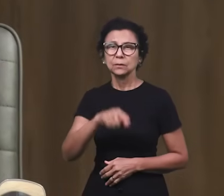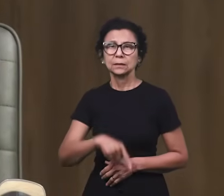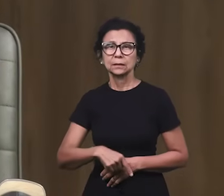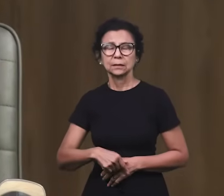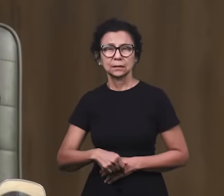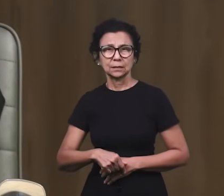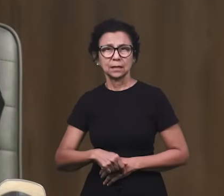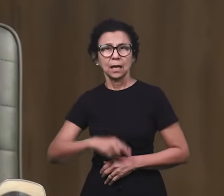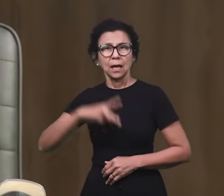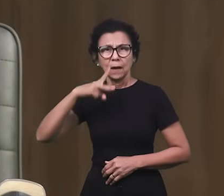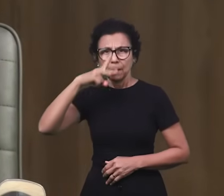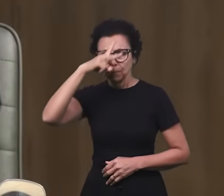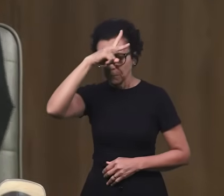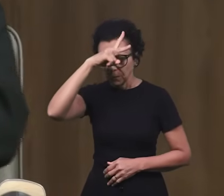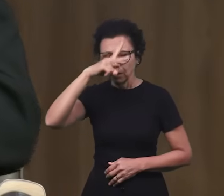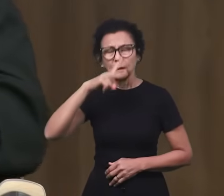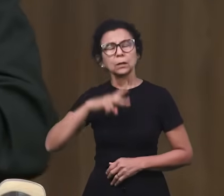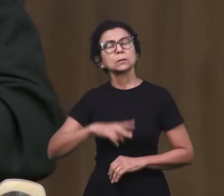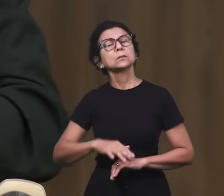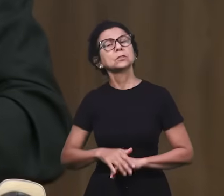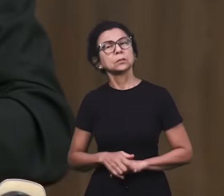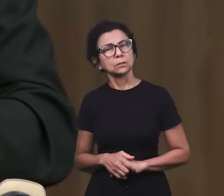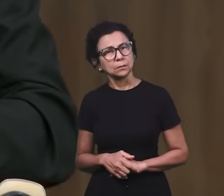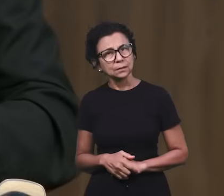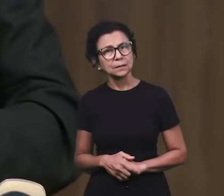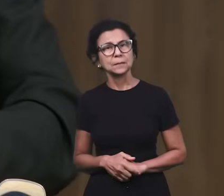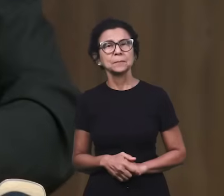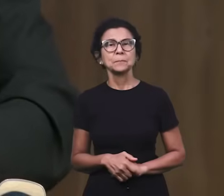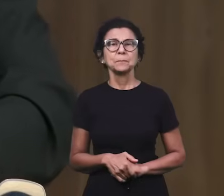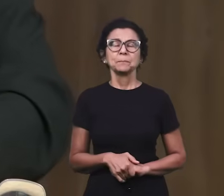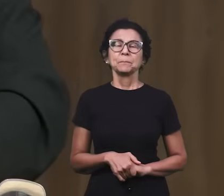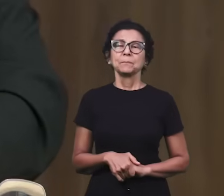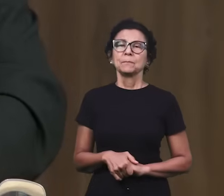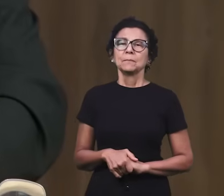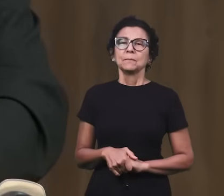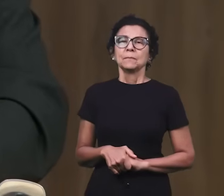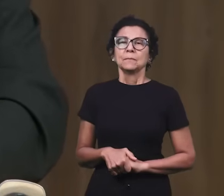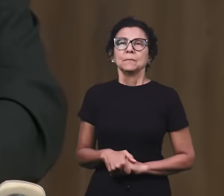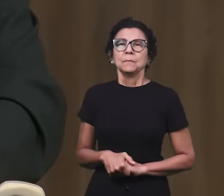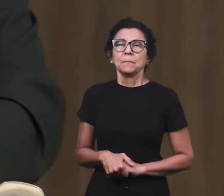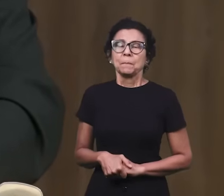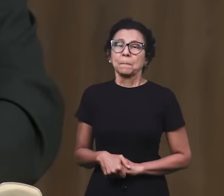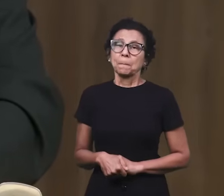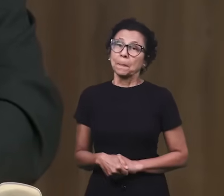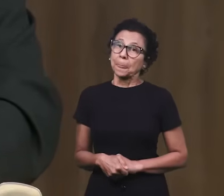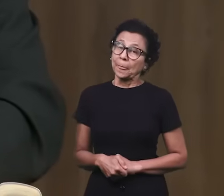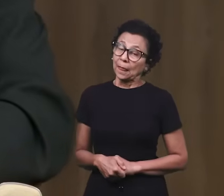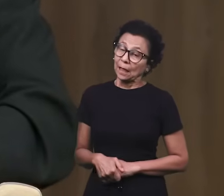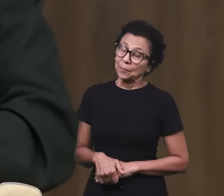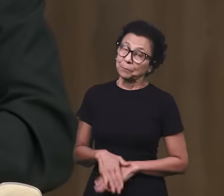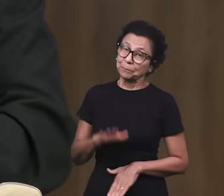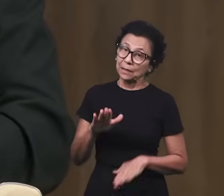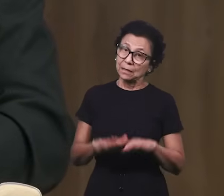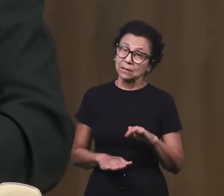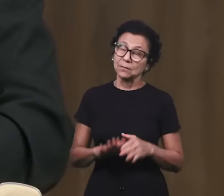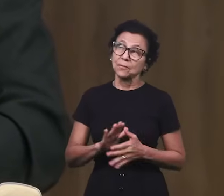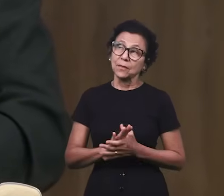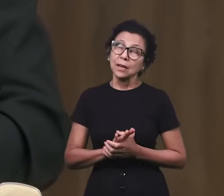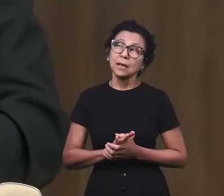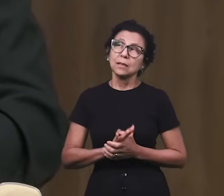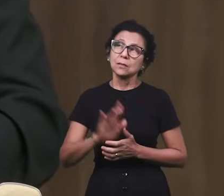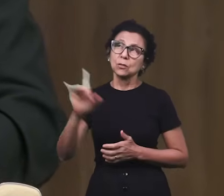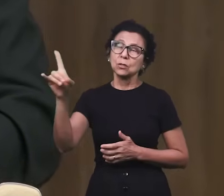ponto estratégico. Às vezes, o Senhor te faz esperar. Às vezes, o Senhor te